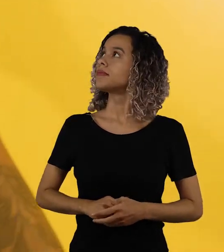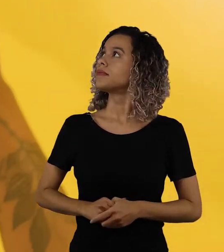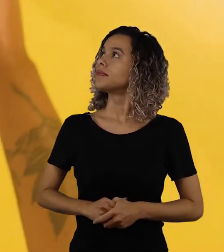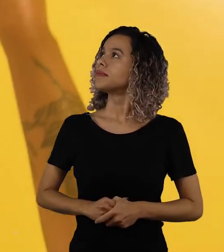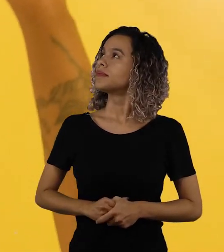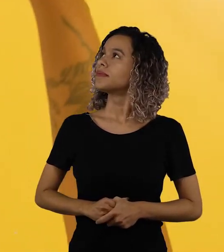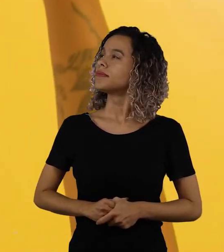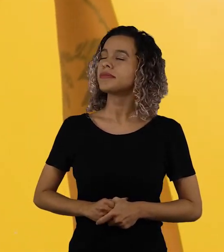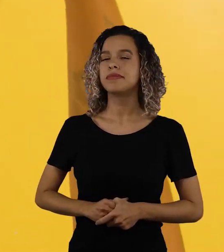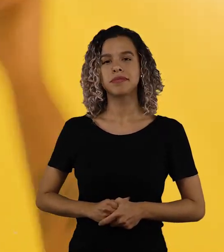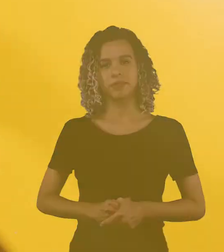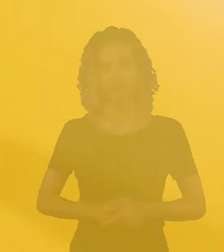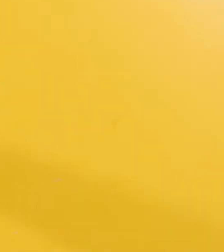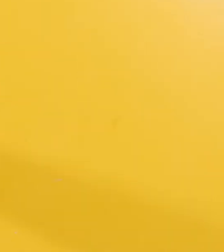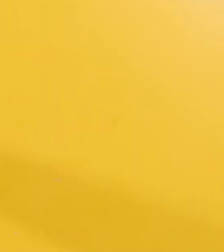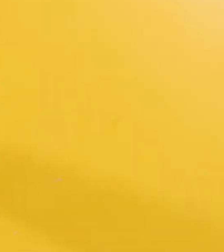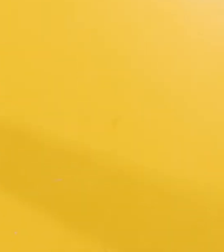forma.